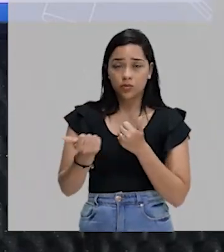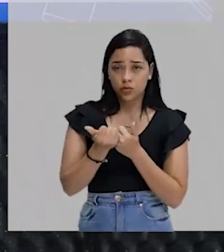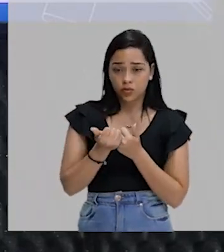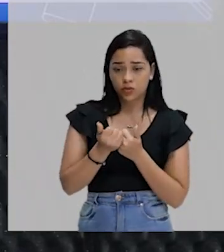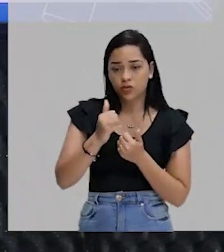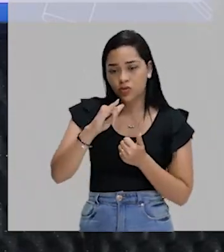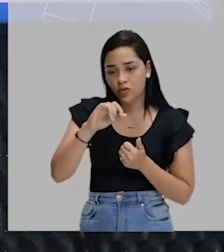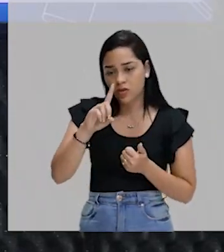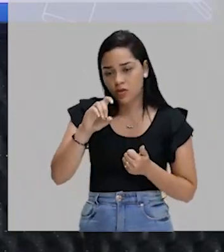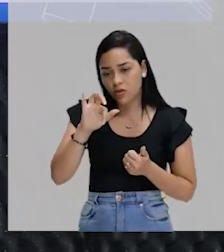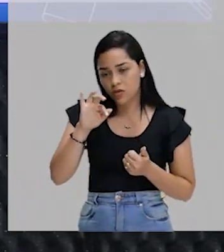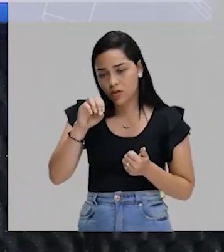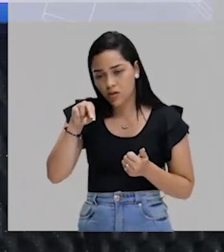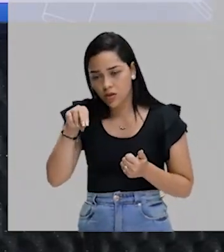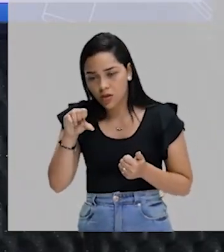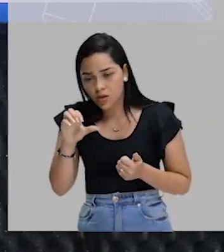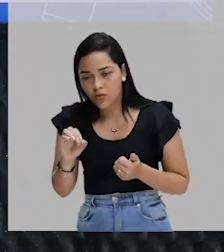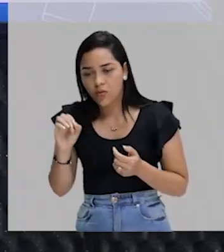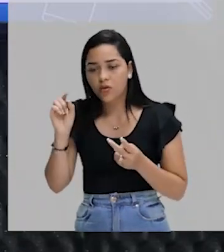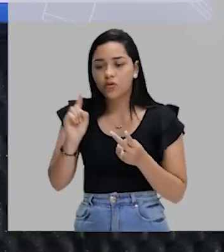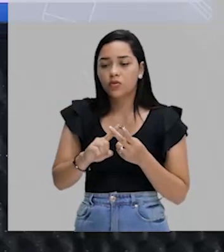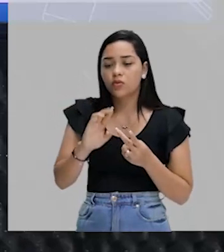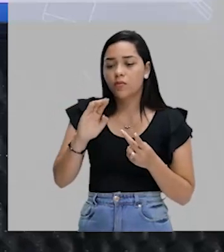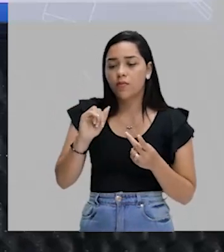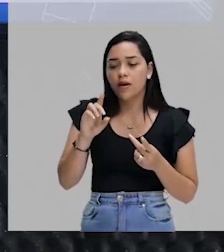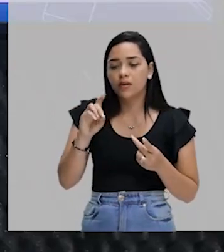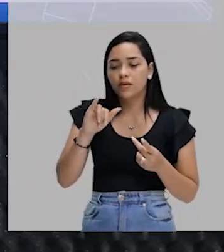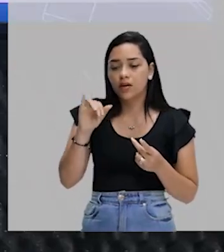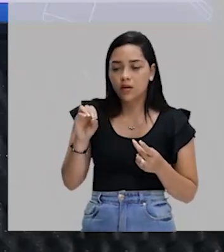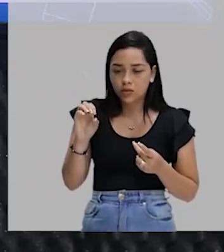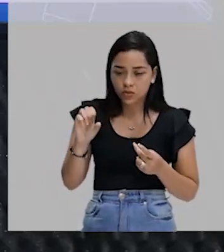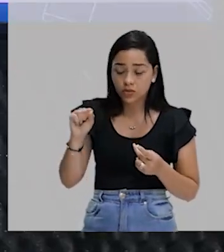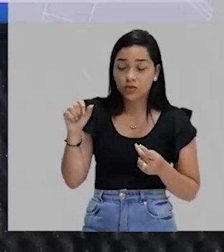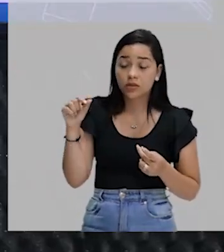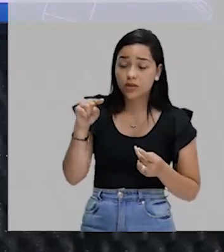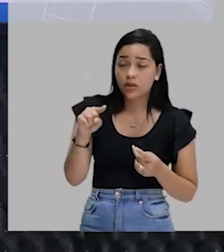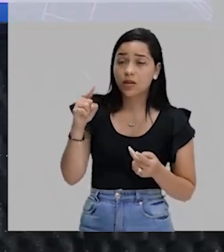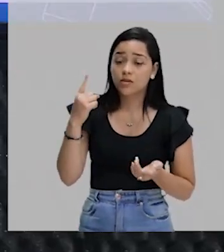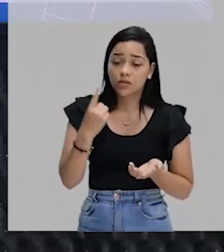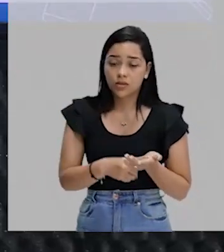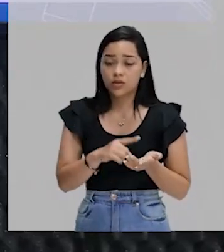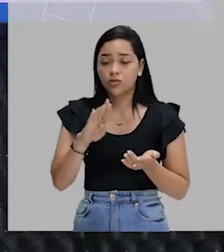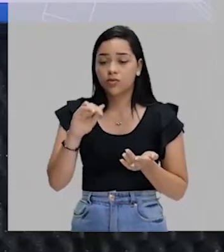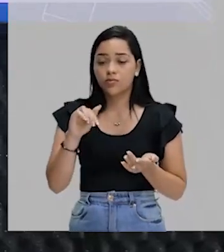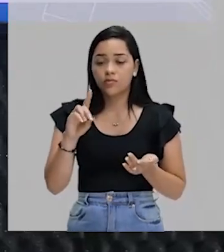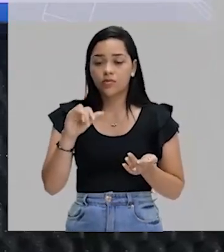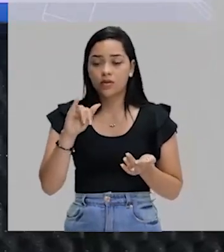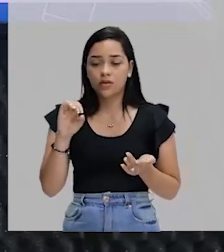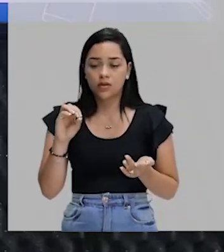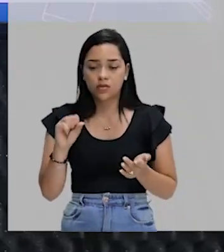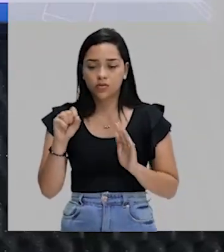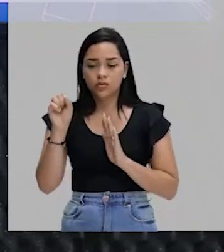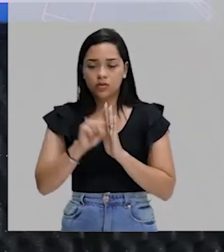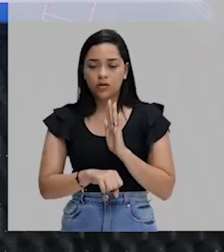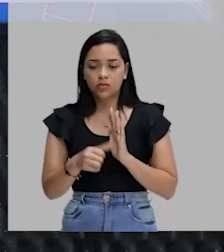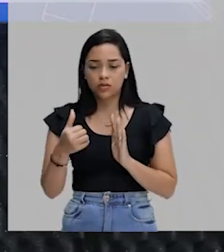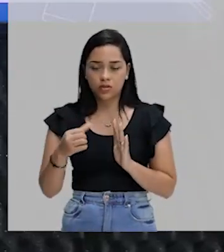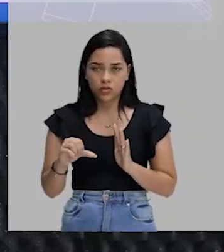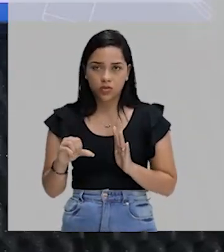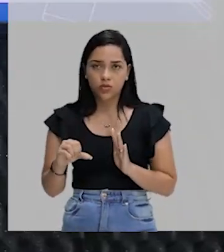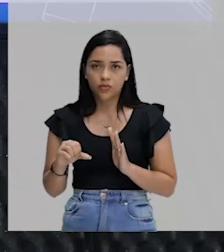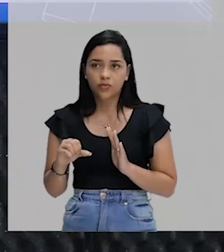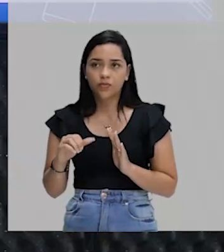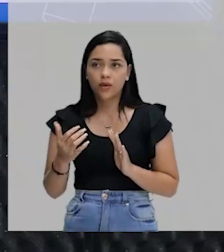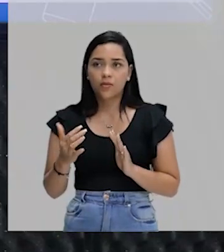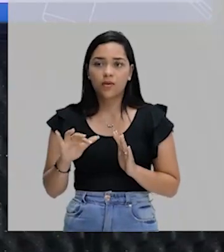Tratado de Ildefonso, que é o Tratado de Badajoz, onde lá no Tratado de Badajoz, que é no comecinho do século XIX,